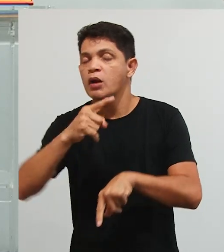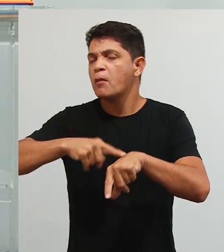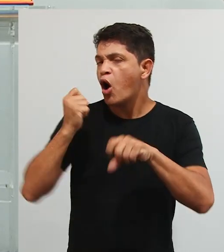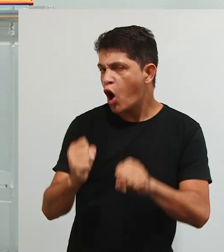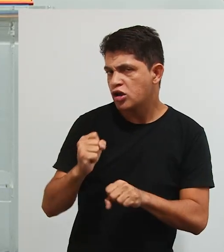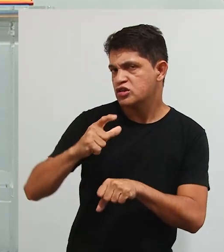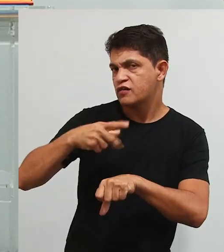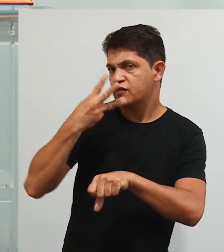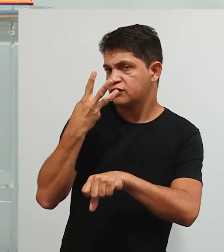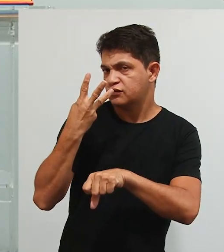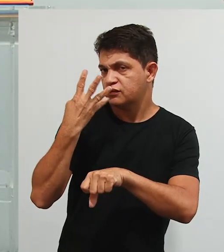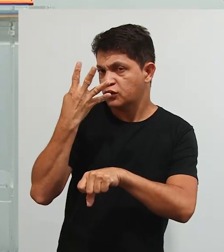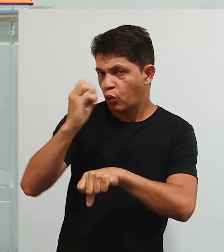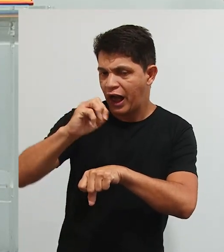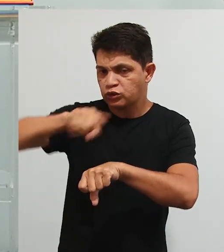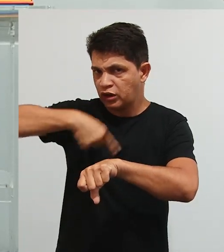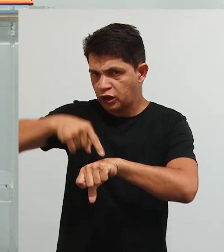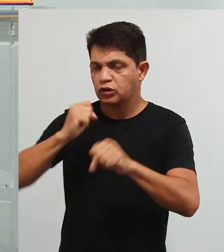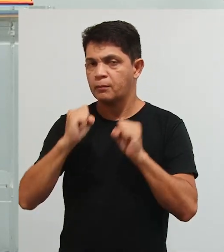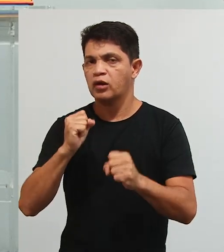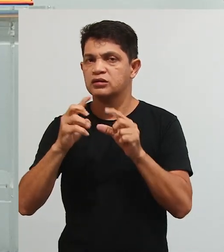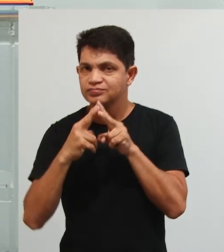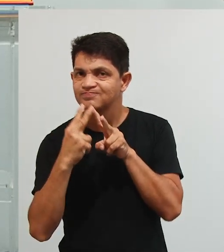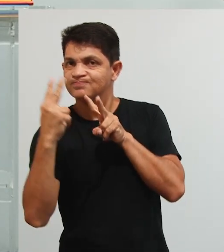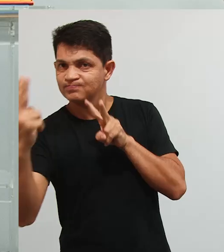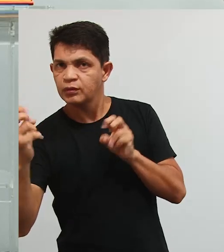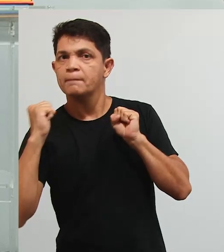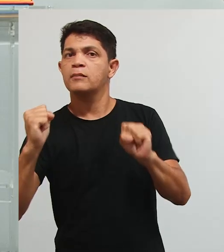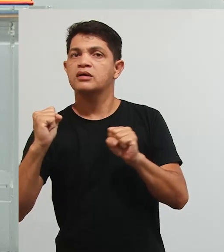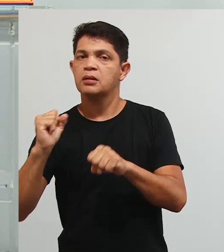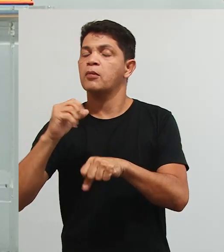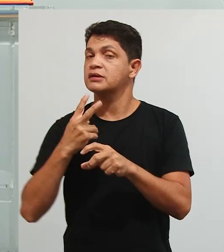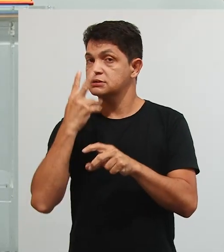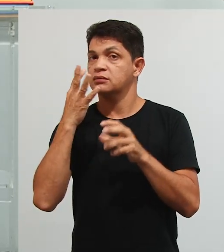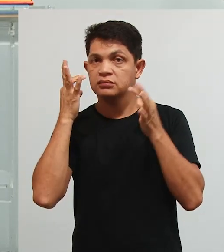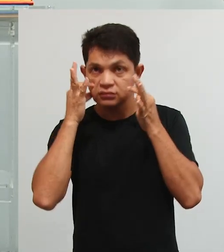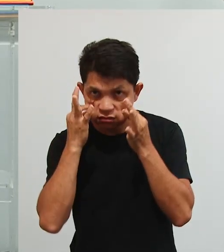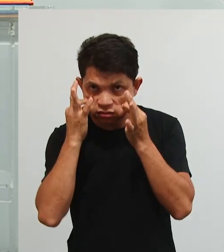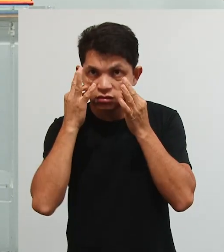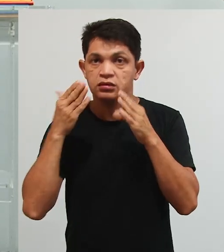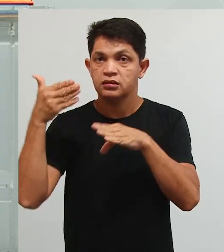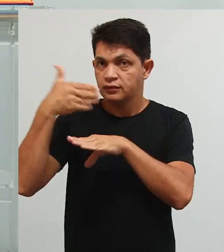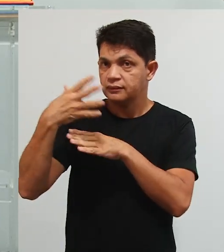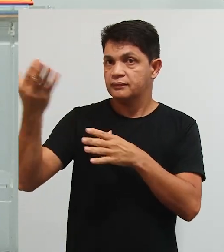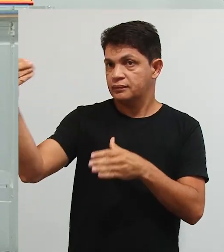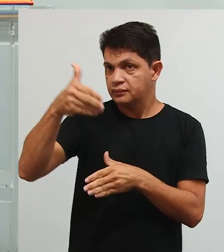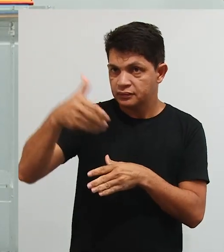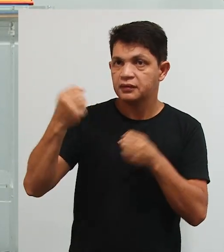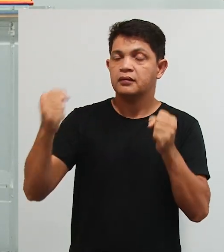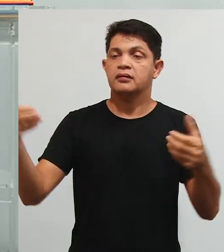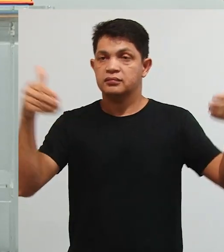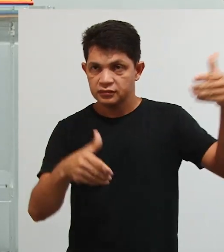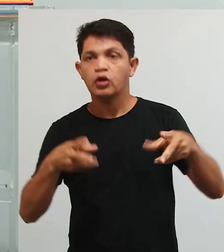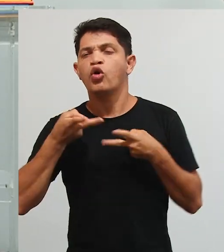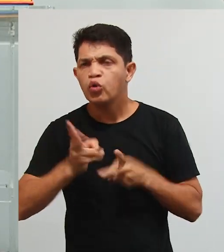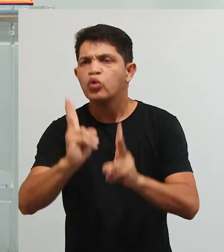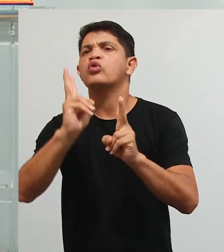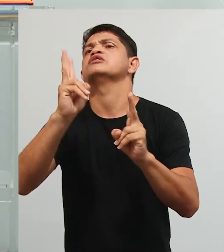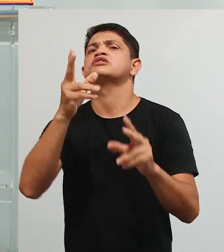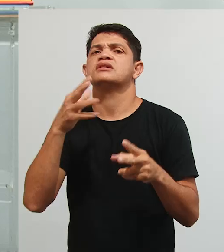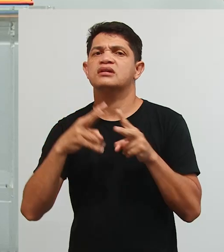pretende fazer, né? Qual é que modificação, que mudança, que transformação que se